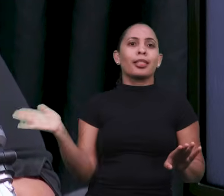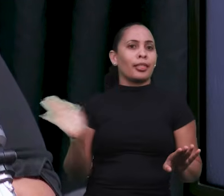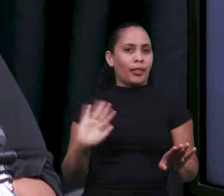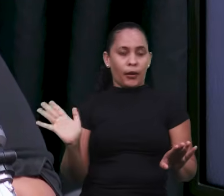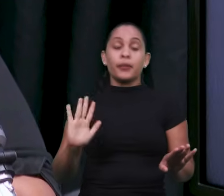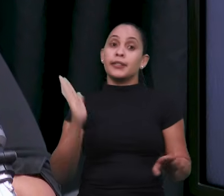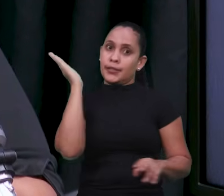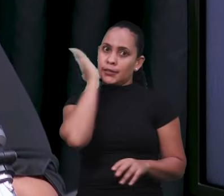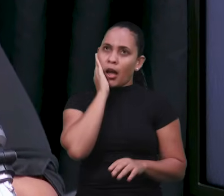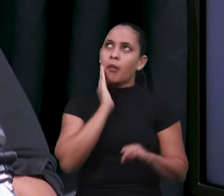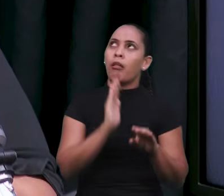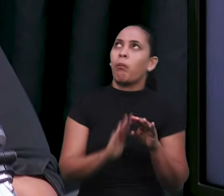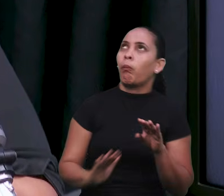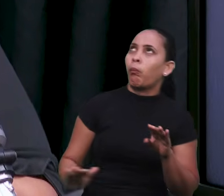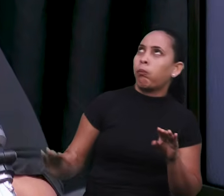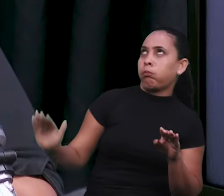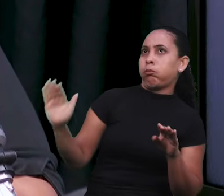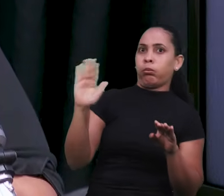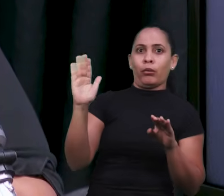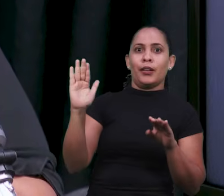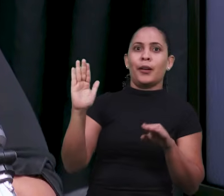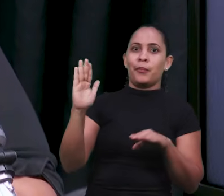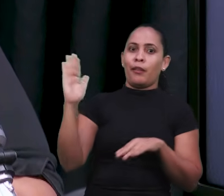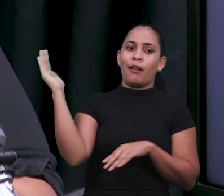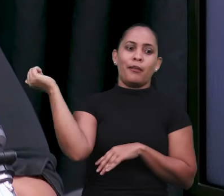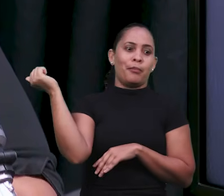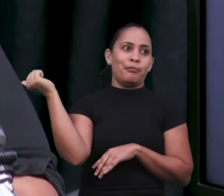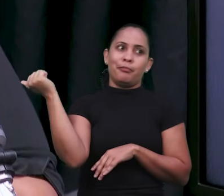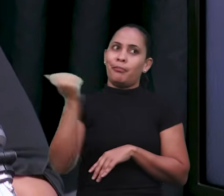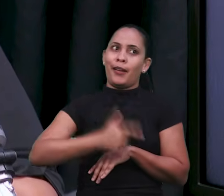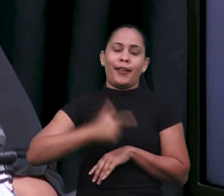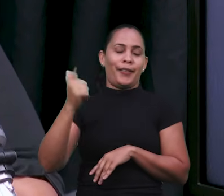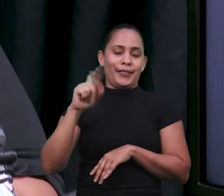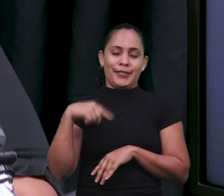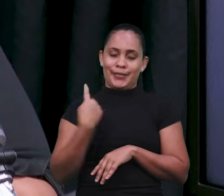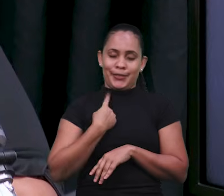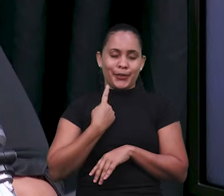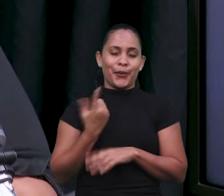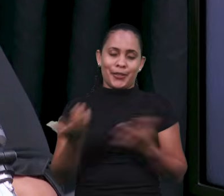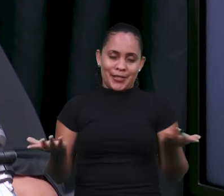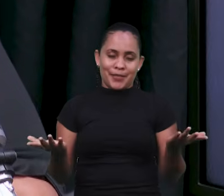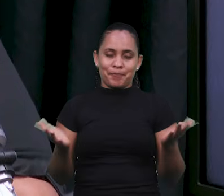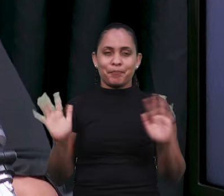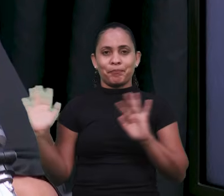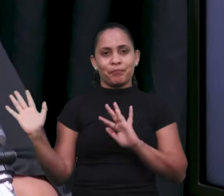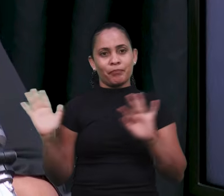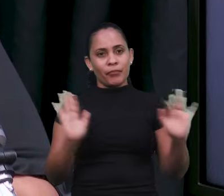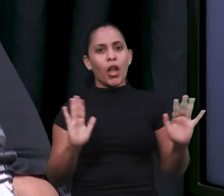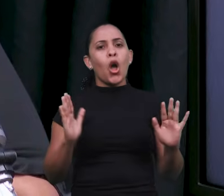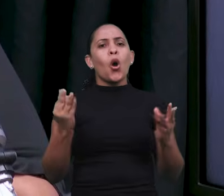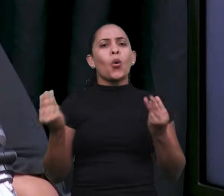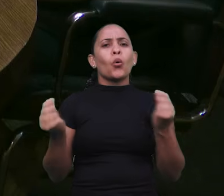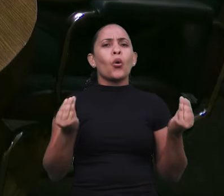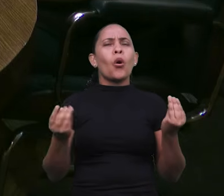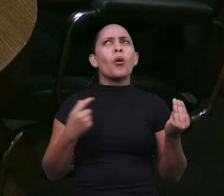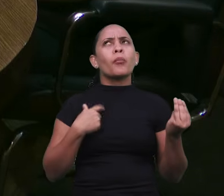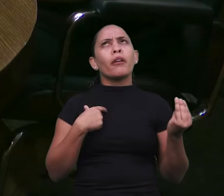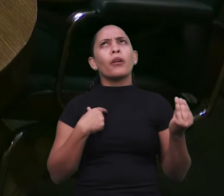não sabe. Não, ele sabe. Ele sabe até mais do que a gente. Uhum. Mas, para como que eu